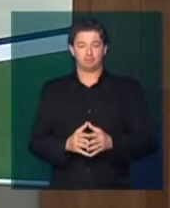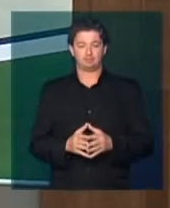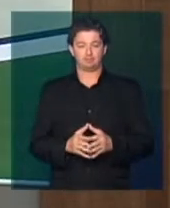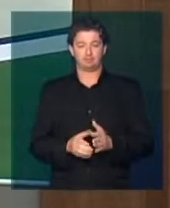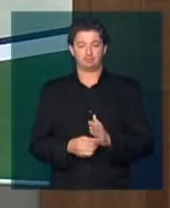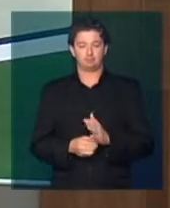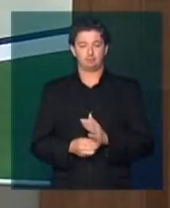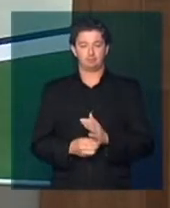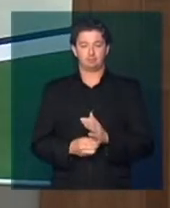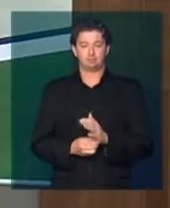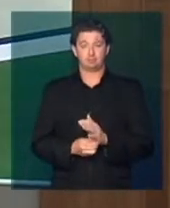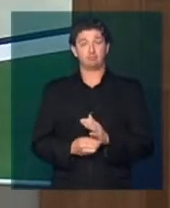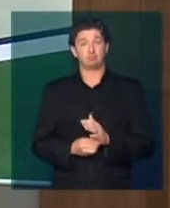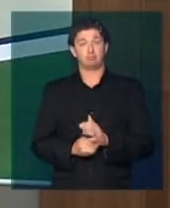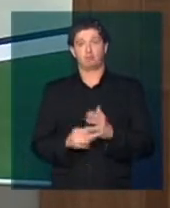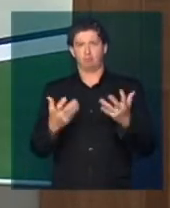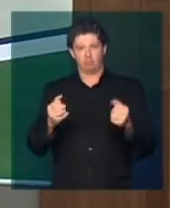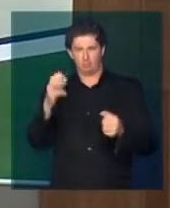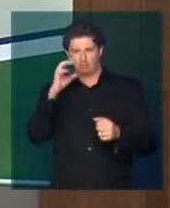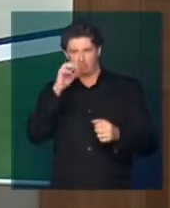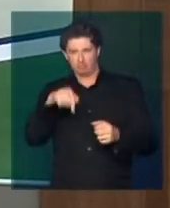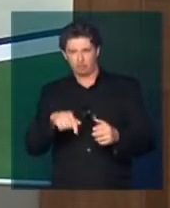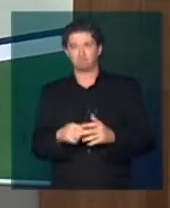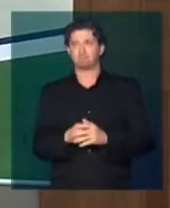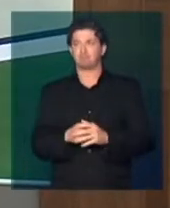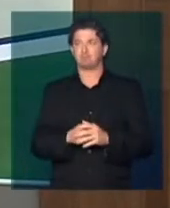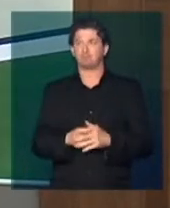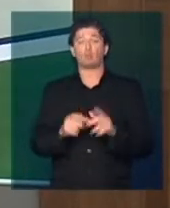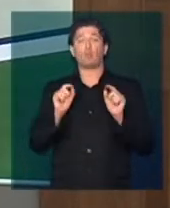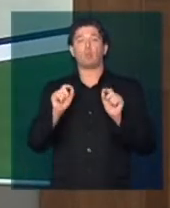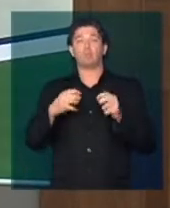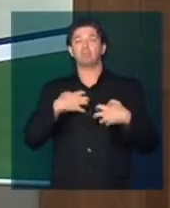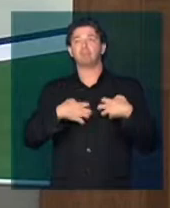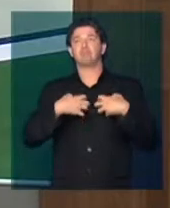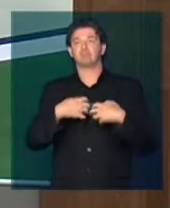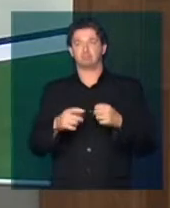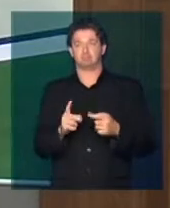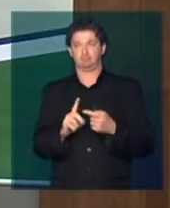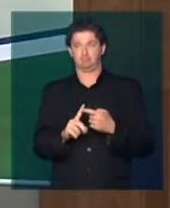Então, vamos ver se a gente relaciona aqui rapidamente o que é que nos incomoda.